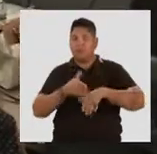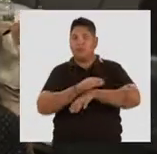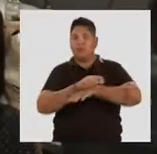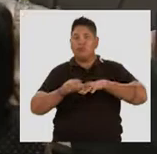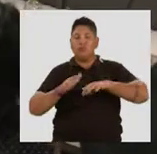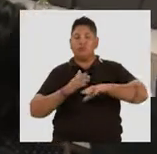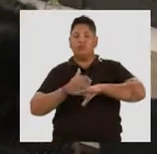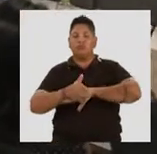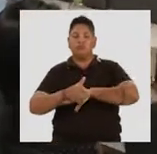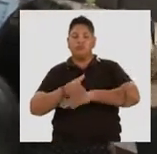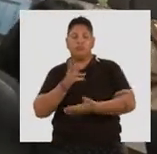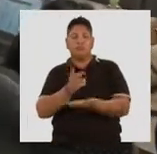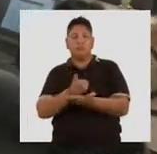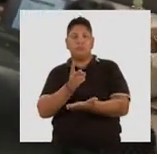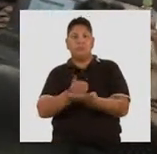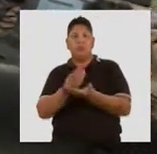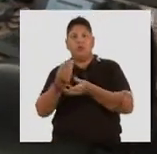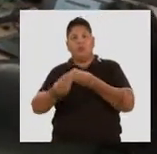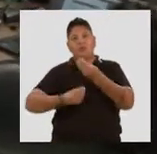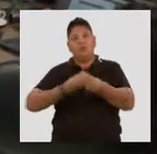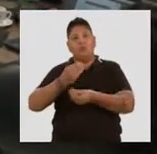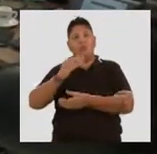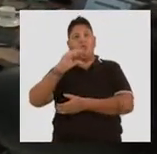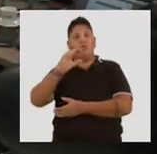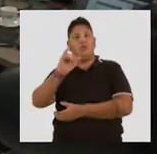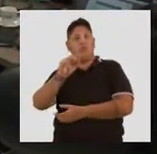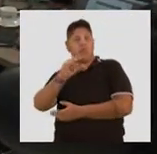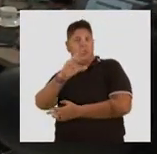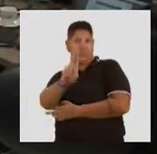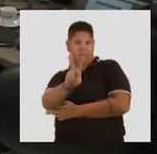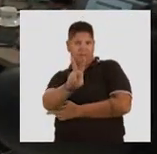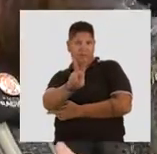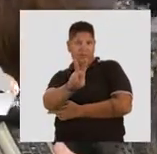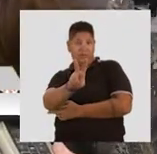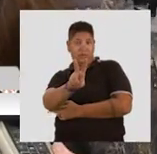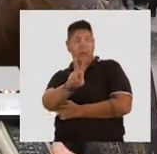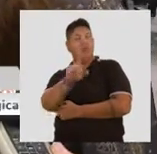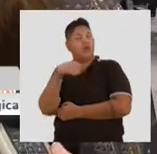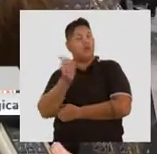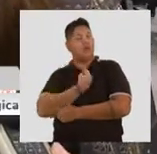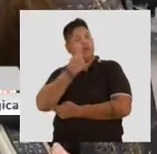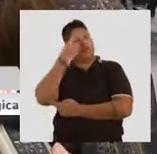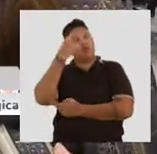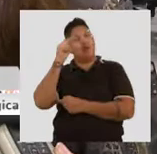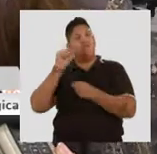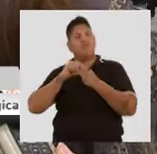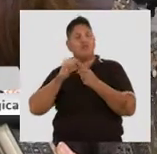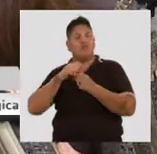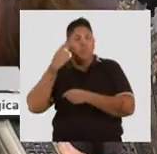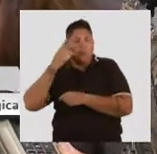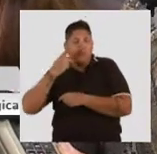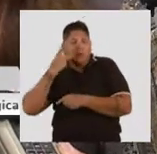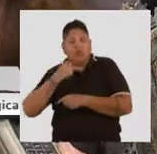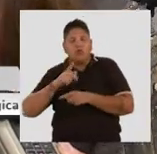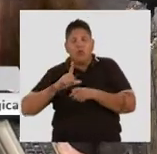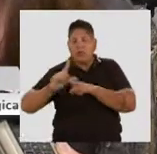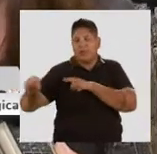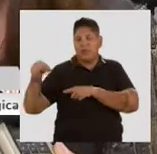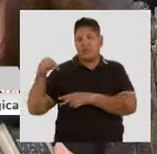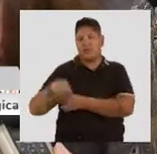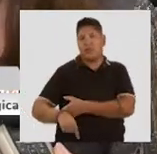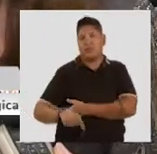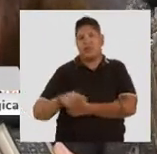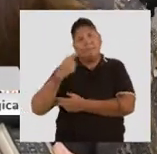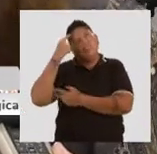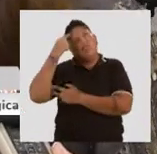que participam do curso de ingresso e vitaliciamento, o CIV. A nossa ideia é fazer com que o procurador do trabalho saia